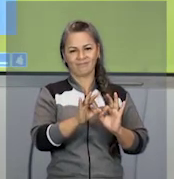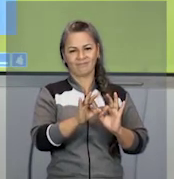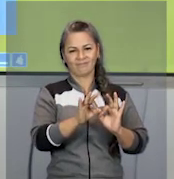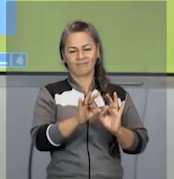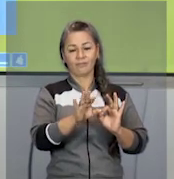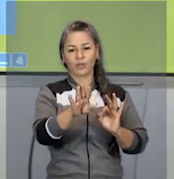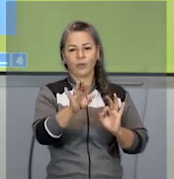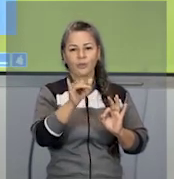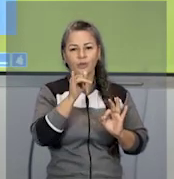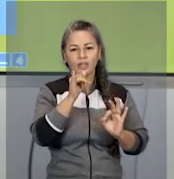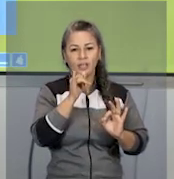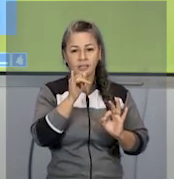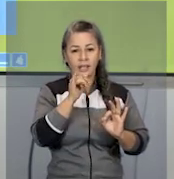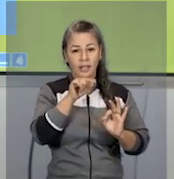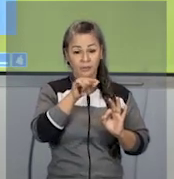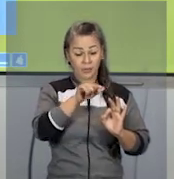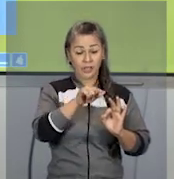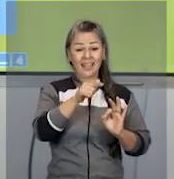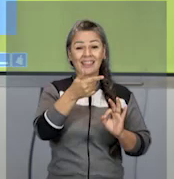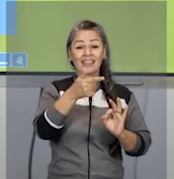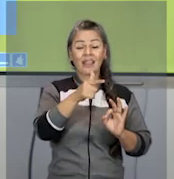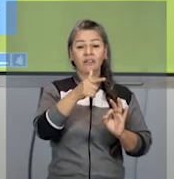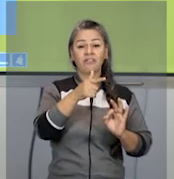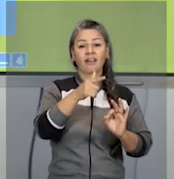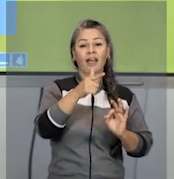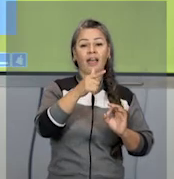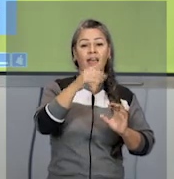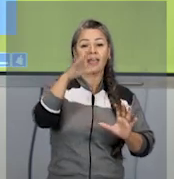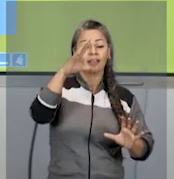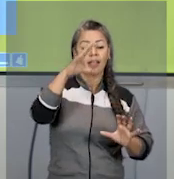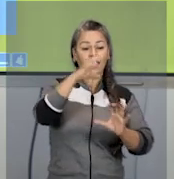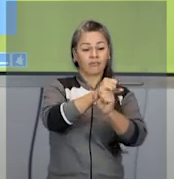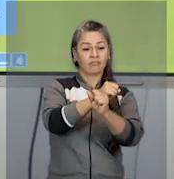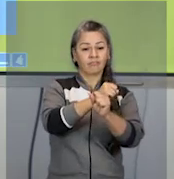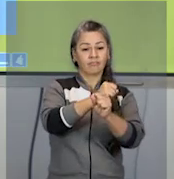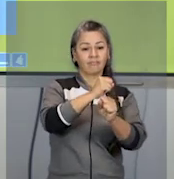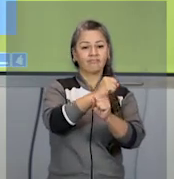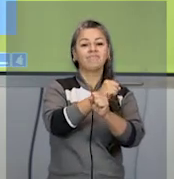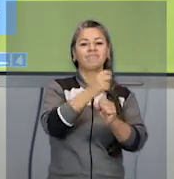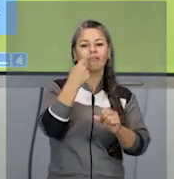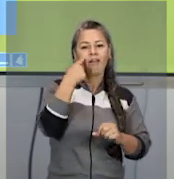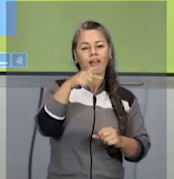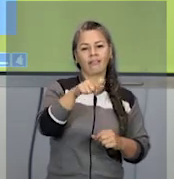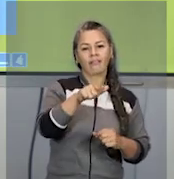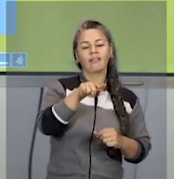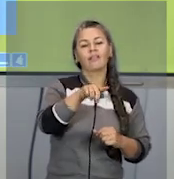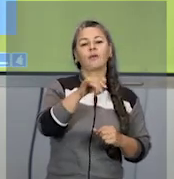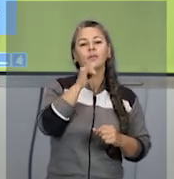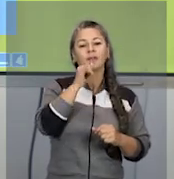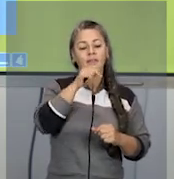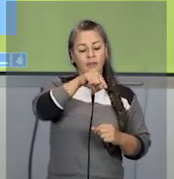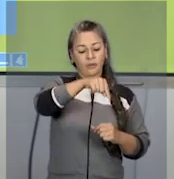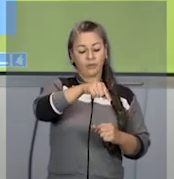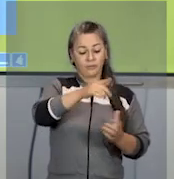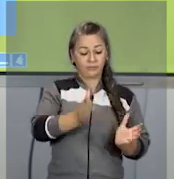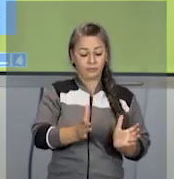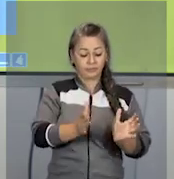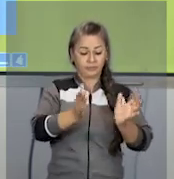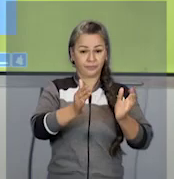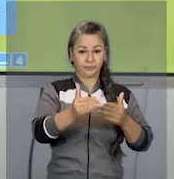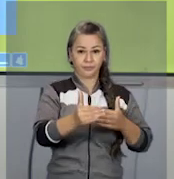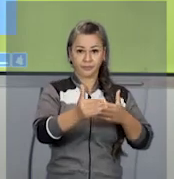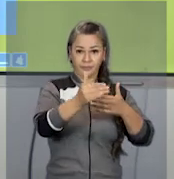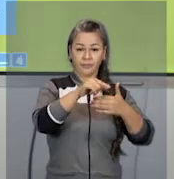que não havendo esta troca de calor entre o processo que está dentro do